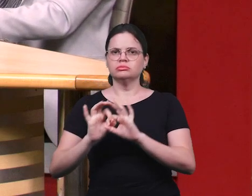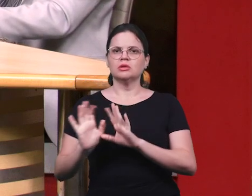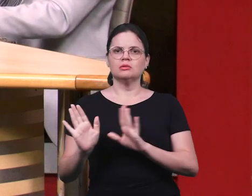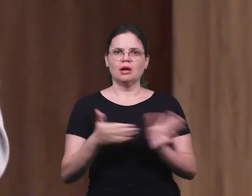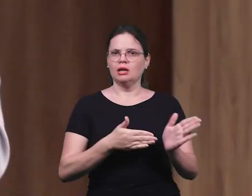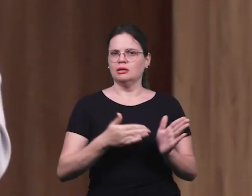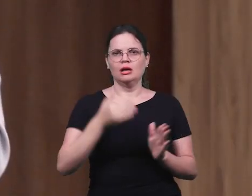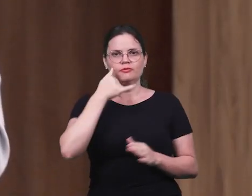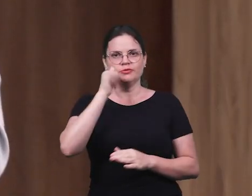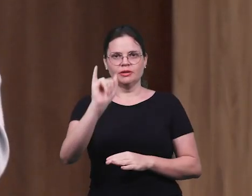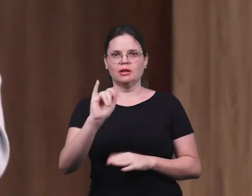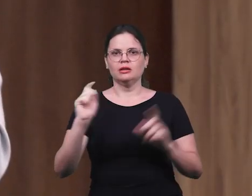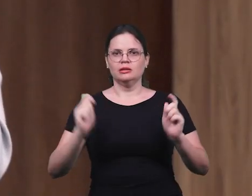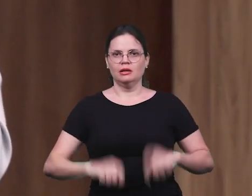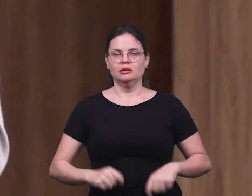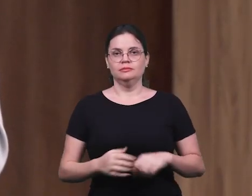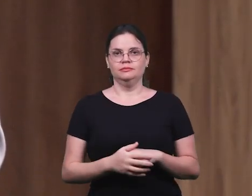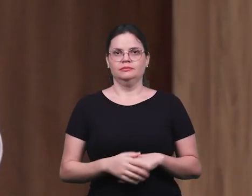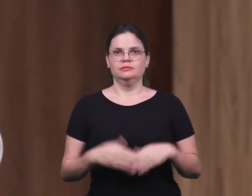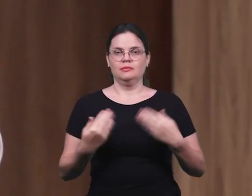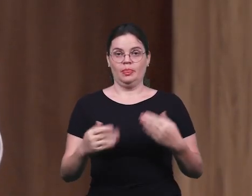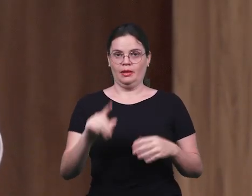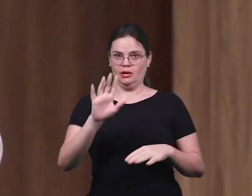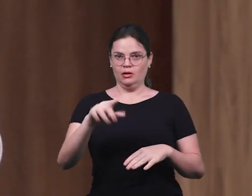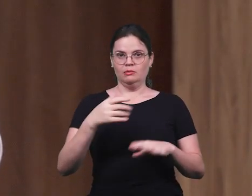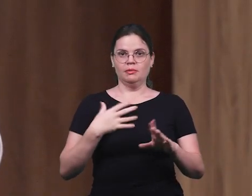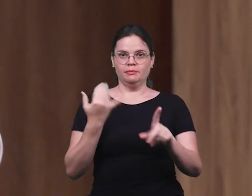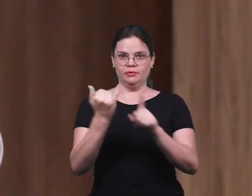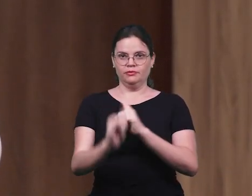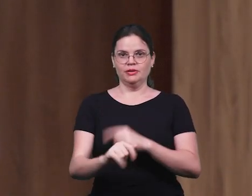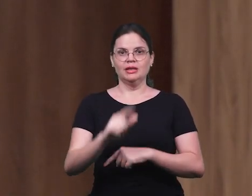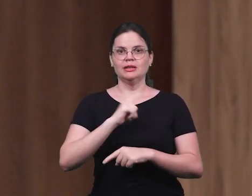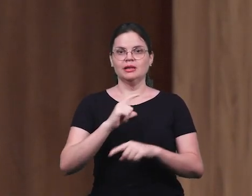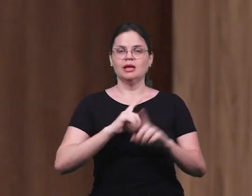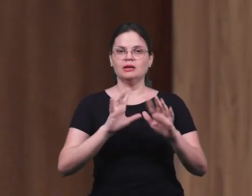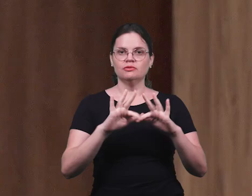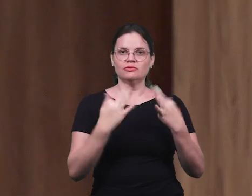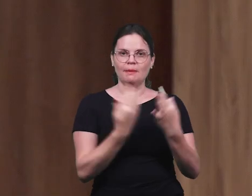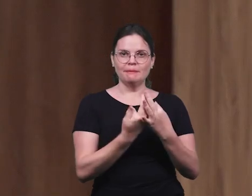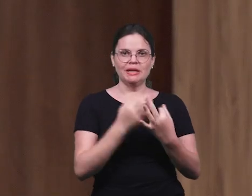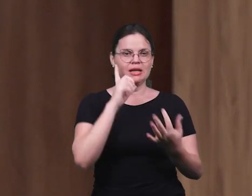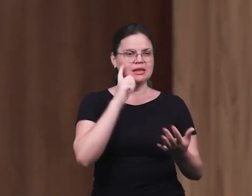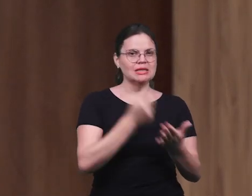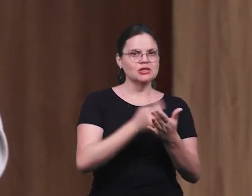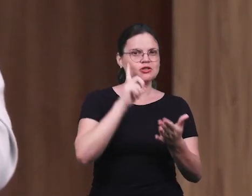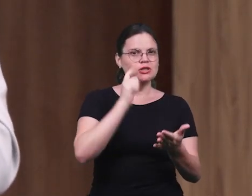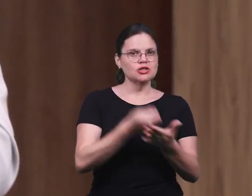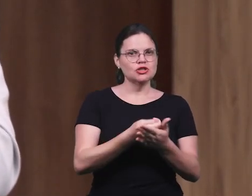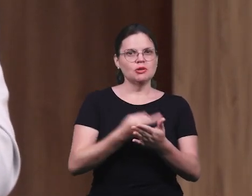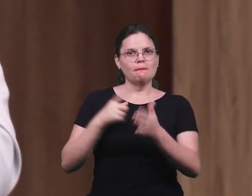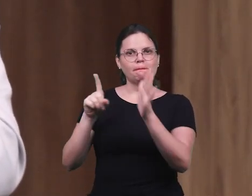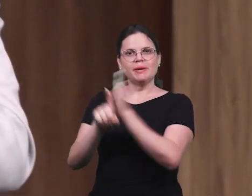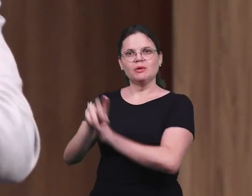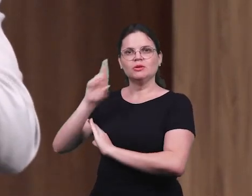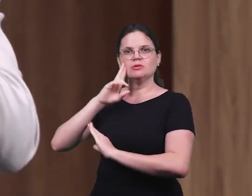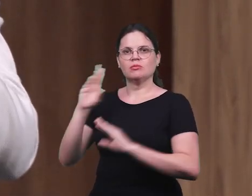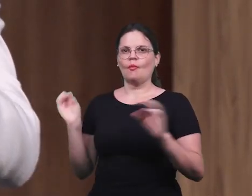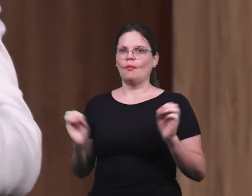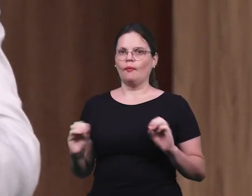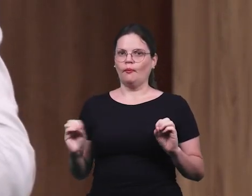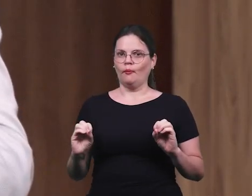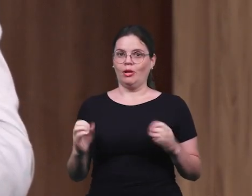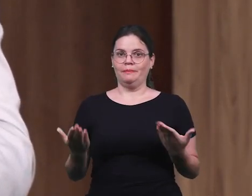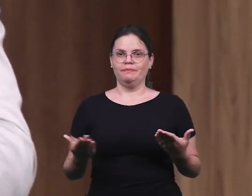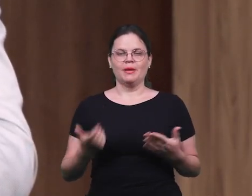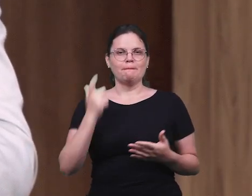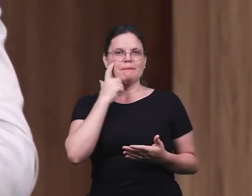Há famílias fazendo as coisas sem consultar ao Senhor. Então a pessoa faz